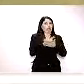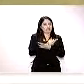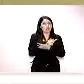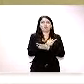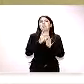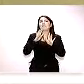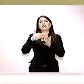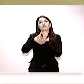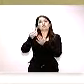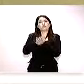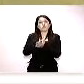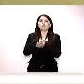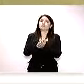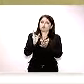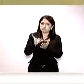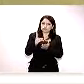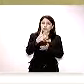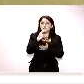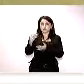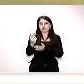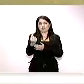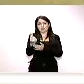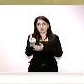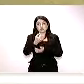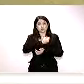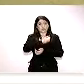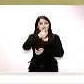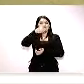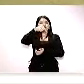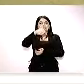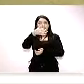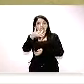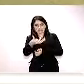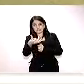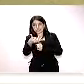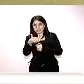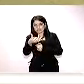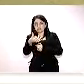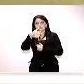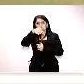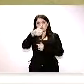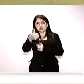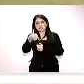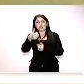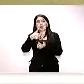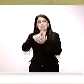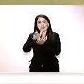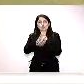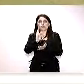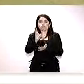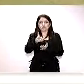embargo da aplicação de multa de 200 o fesp são responsável pelo item 76 e nesse item 76 oficio ao